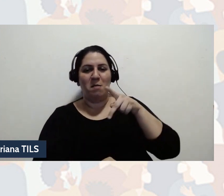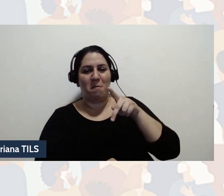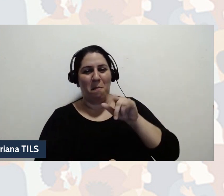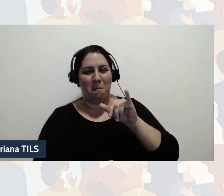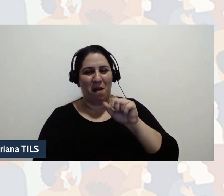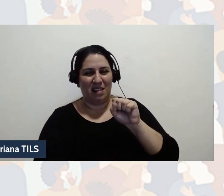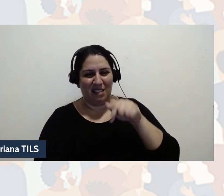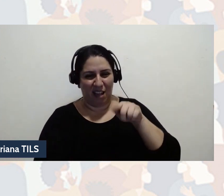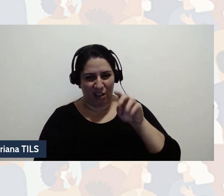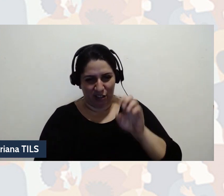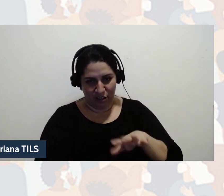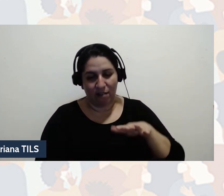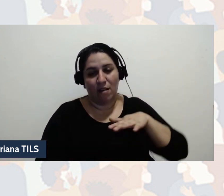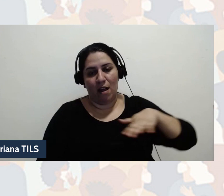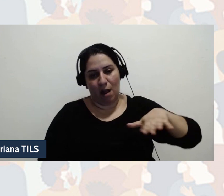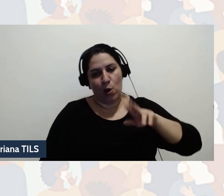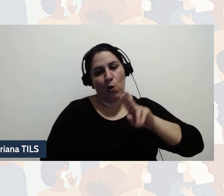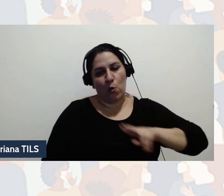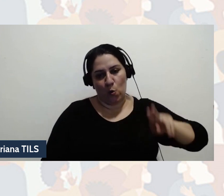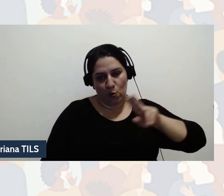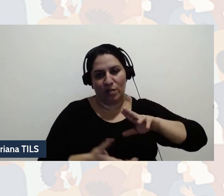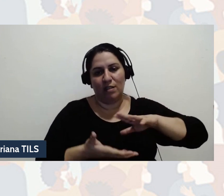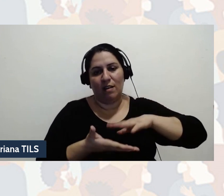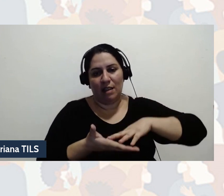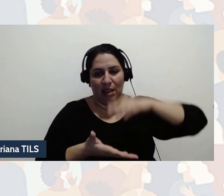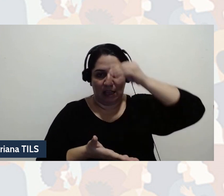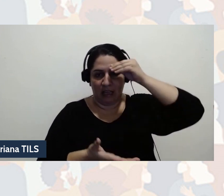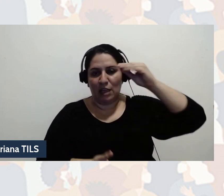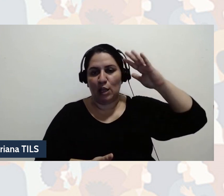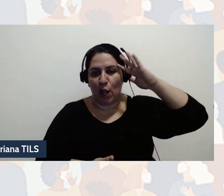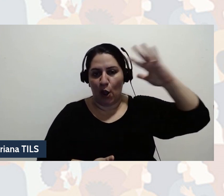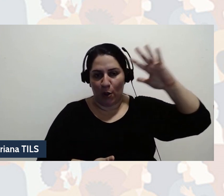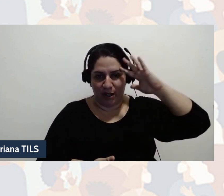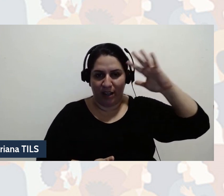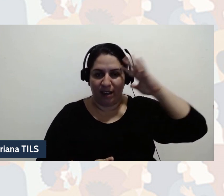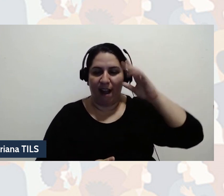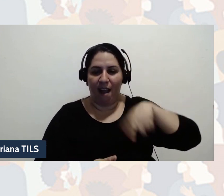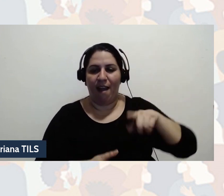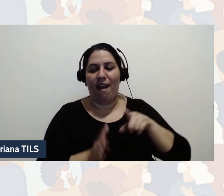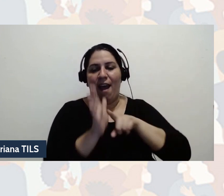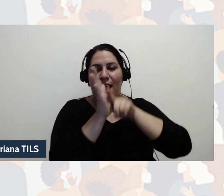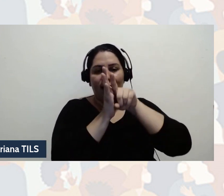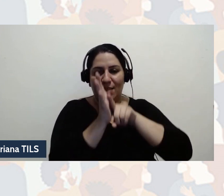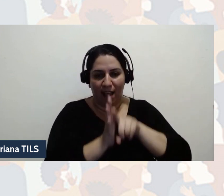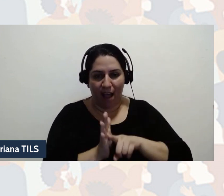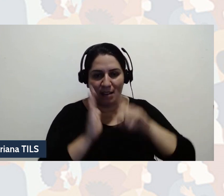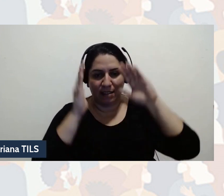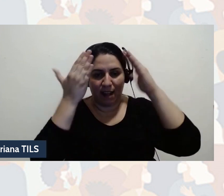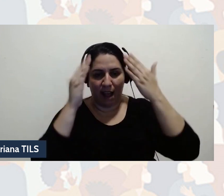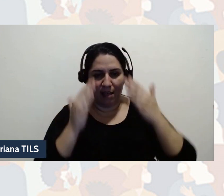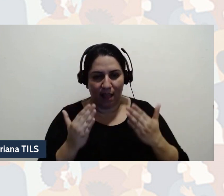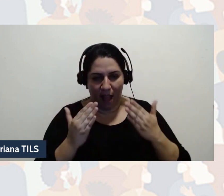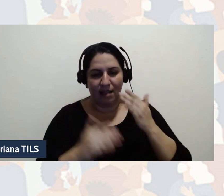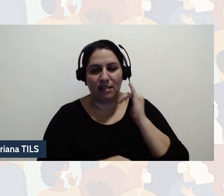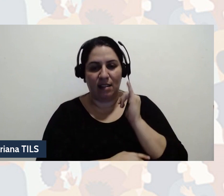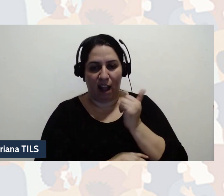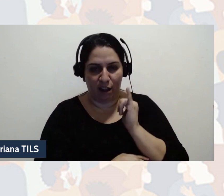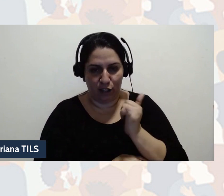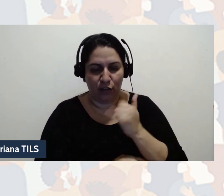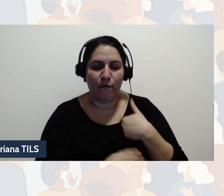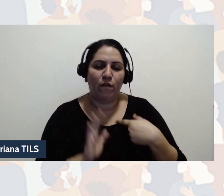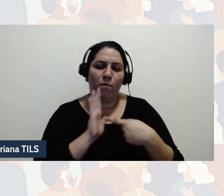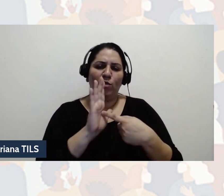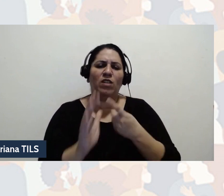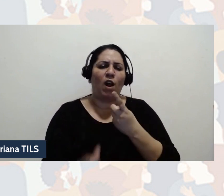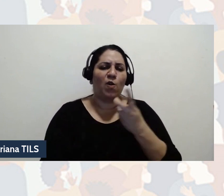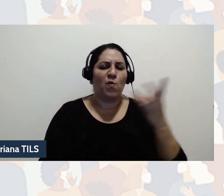de narrativa. Então, mais especificamente nessa paisagem da pandemia, eu queria hoje apresentar para vocês histórias de mulheres